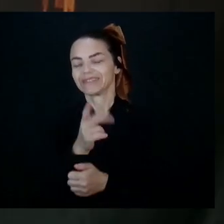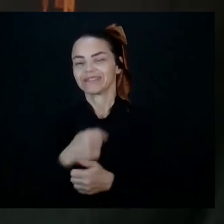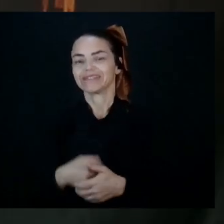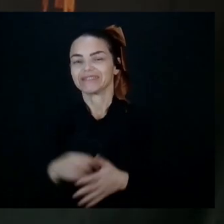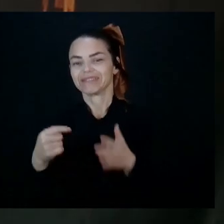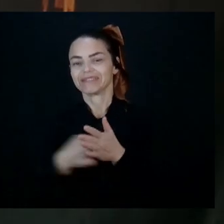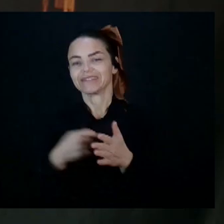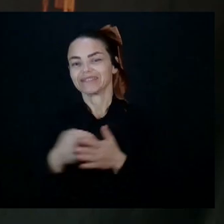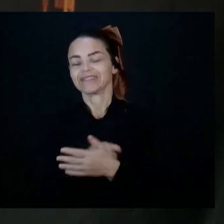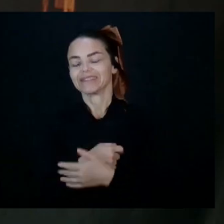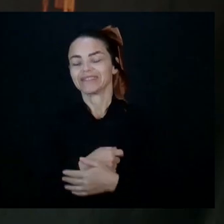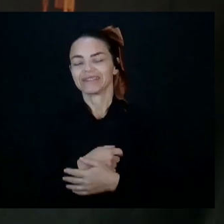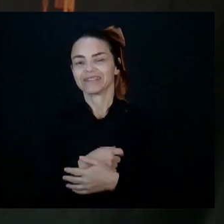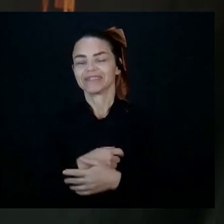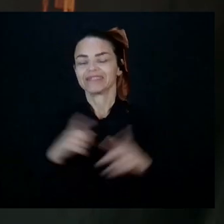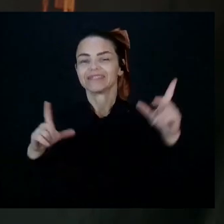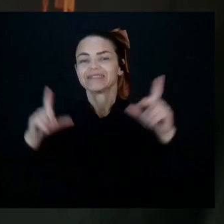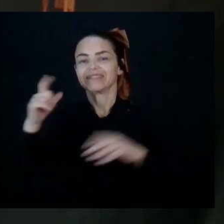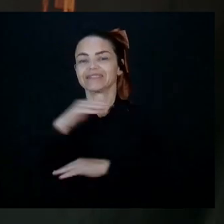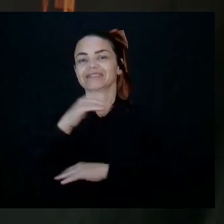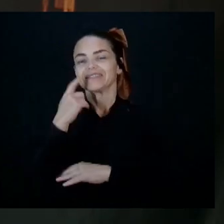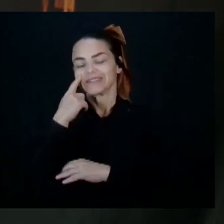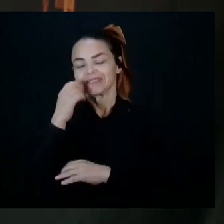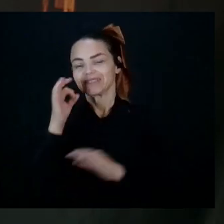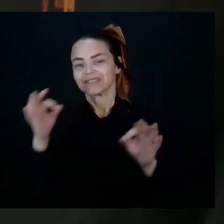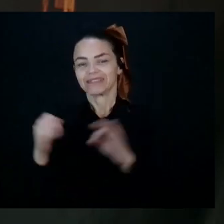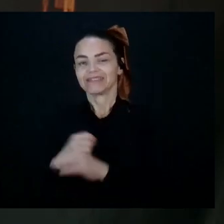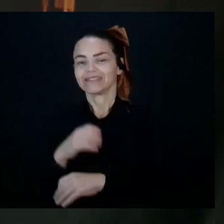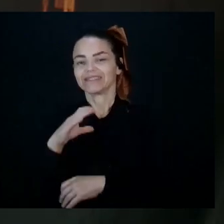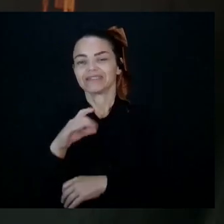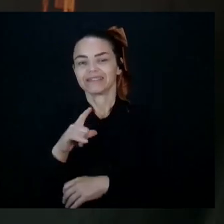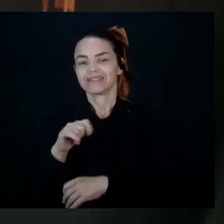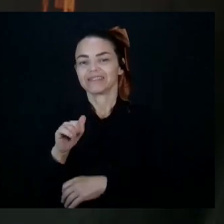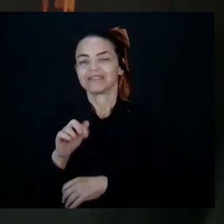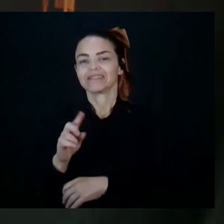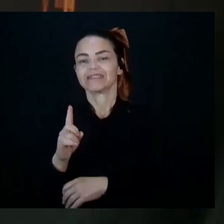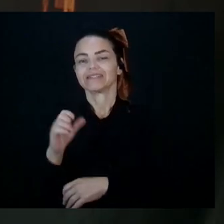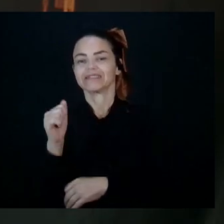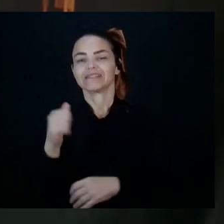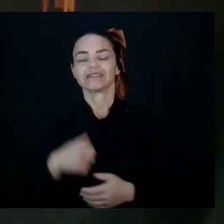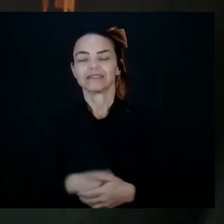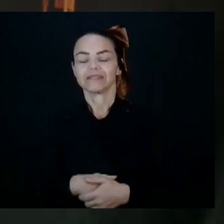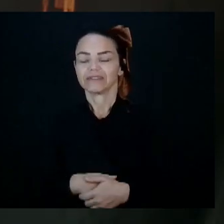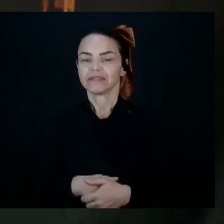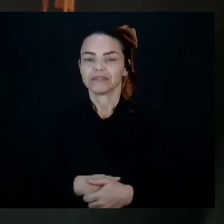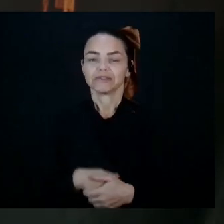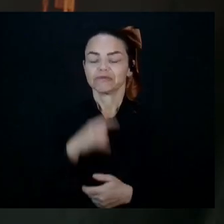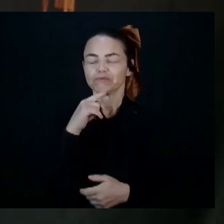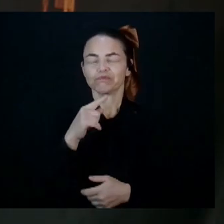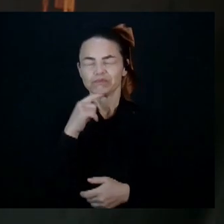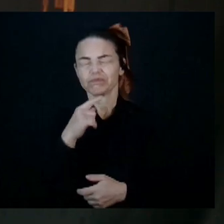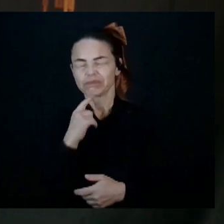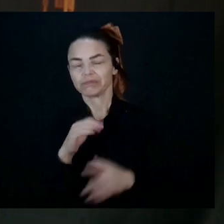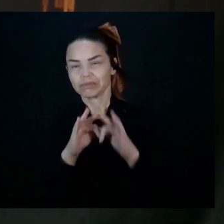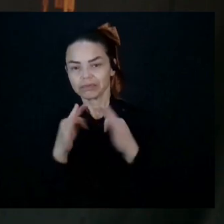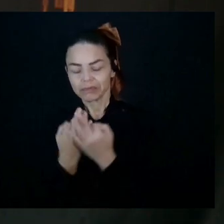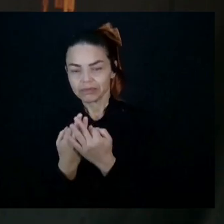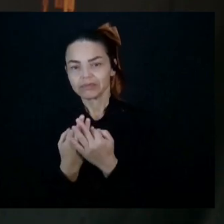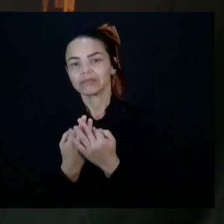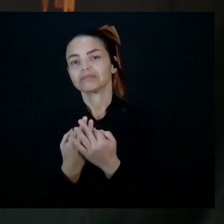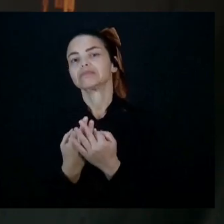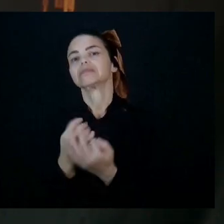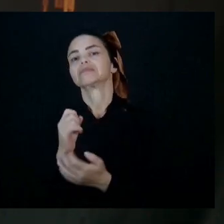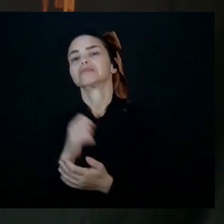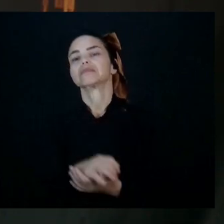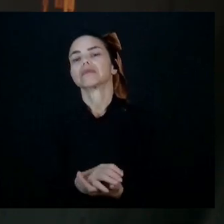nossos telespectadores. A Cláudia Regina do São Bernardo. Eu fico na dúvida quando o familiar diz que